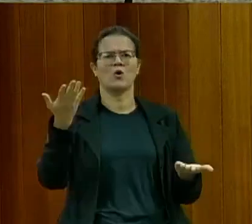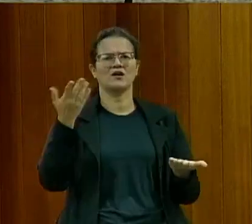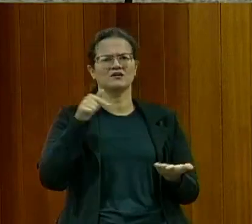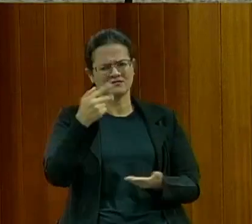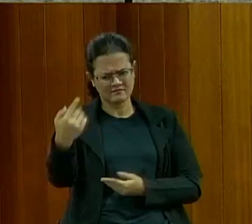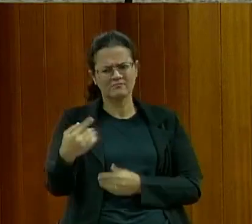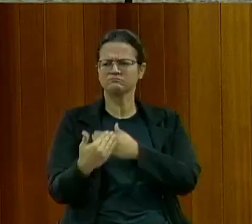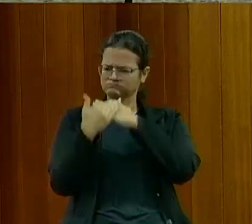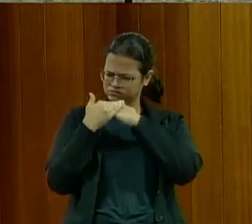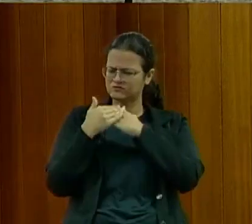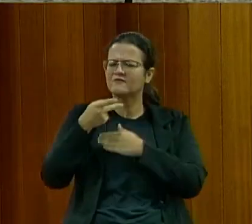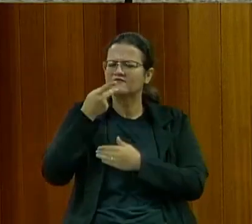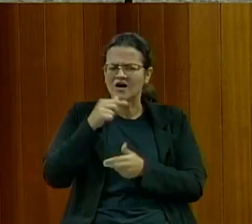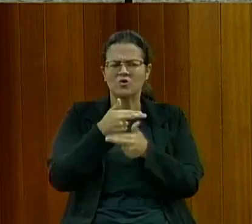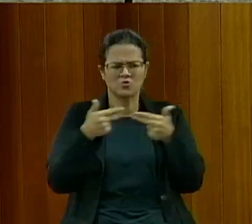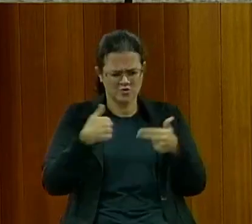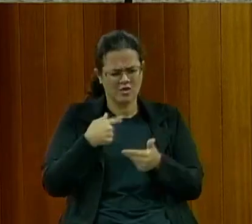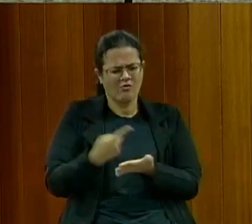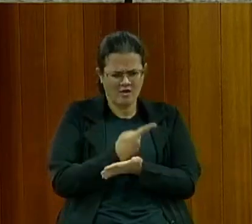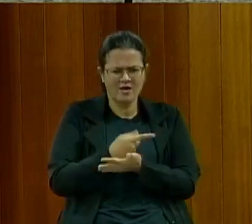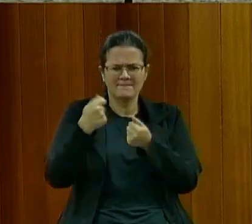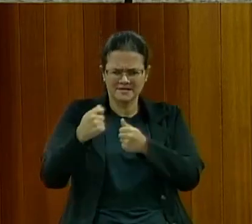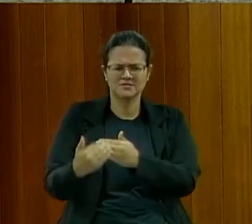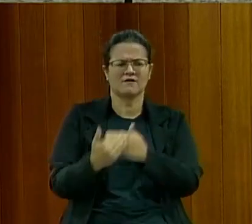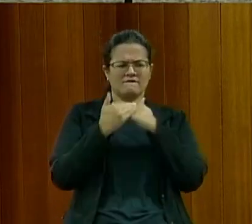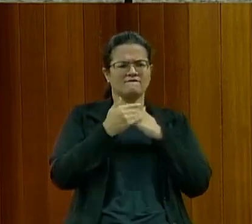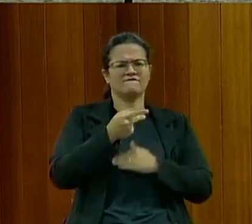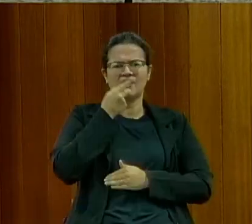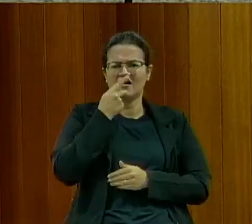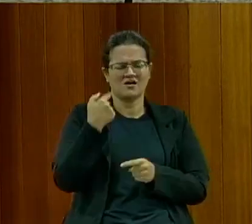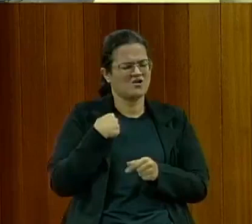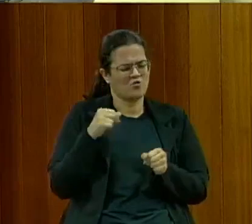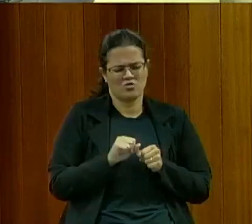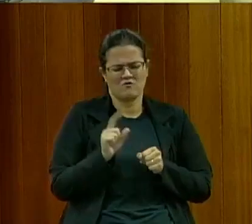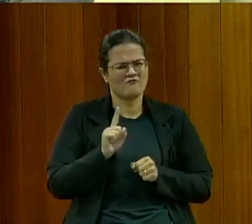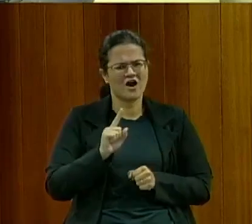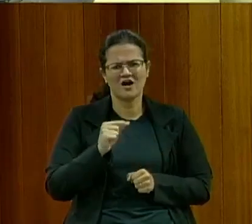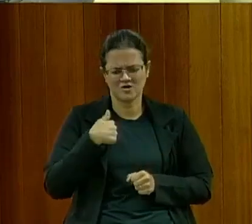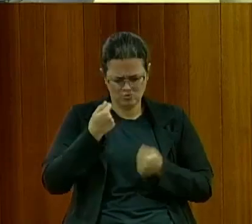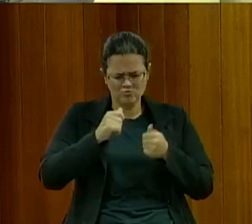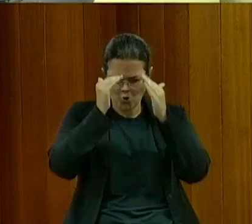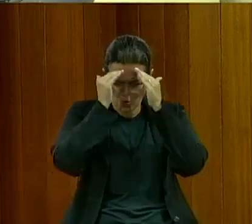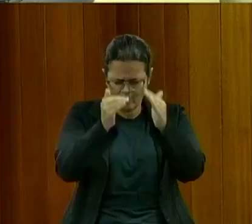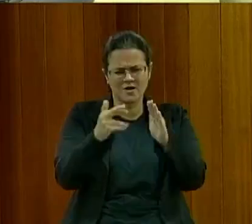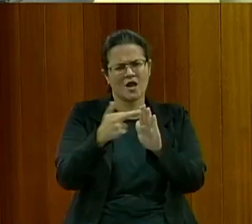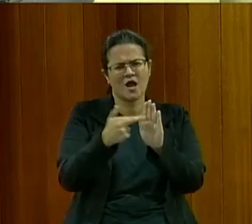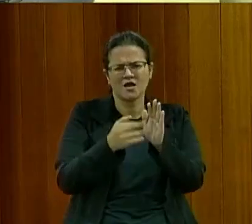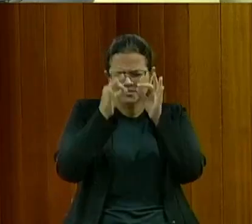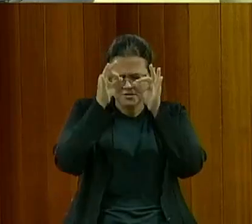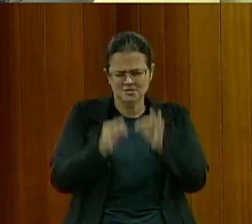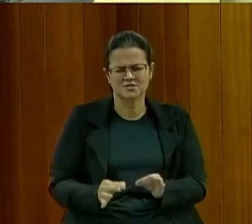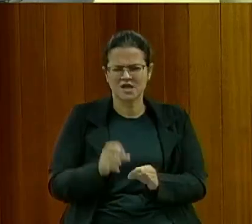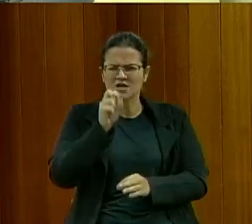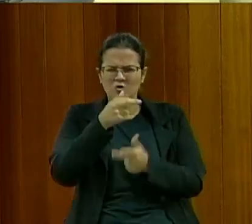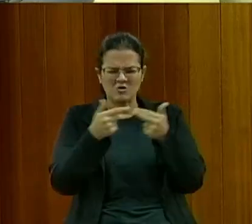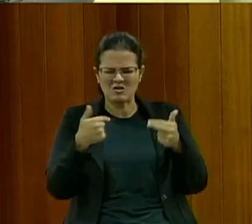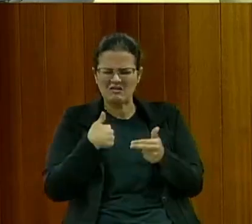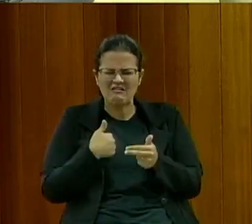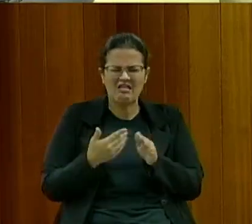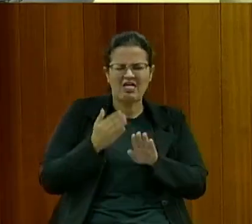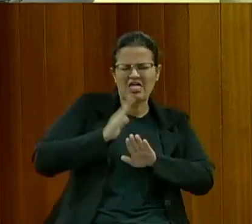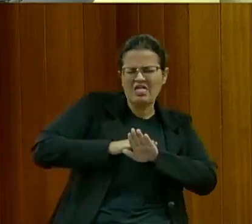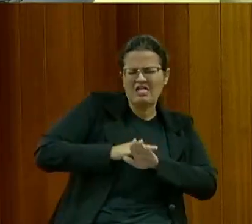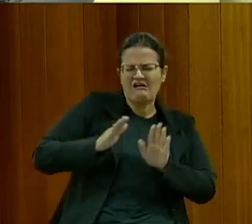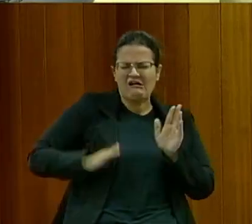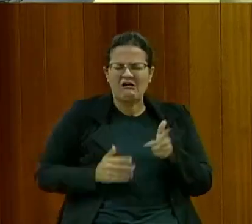desafiando. Tá? Eu não faço. Não faço, não é do meu feitio. Aliás, se tem uma coisa que eu não faço, é malandragem. Aqui, levanta a mão se